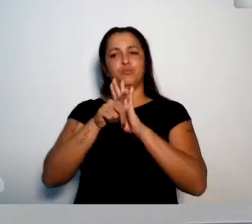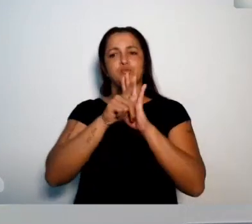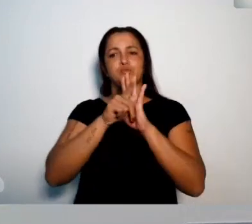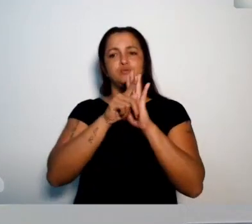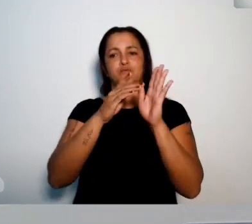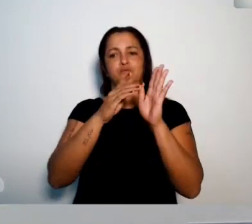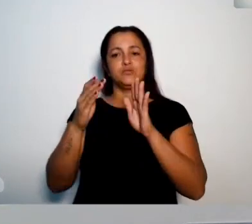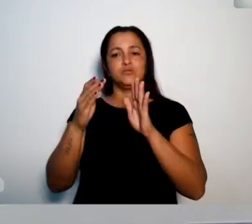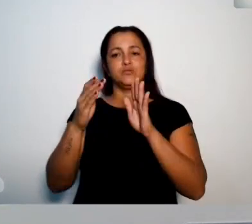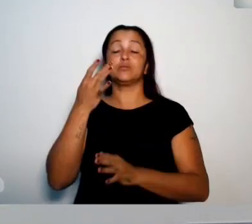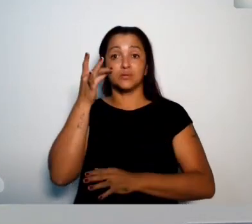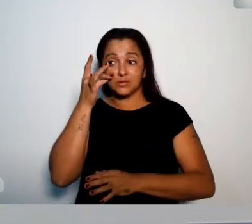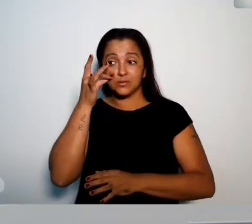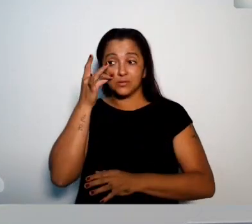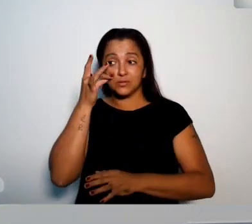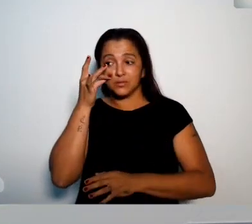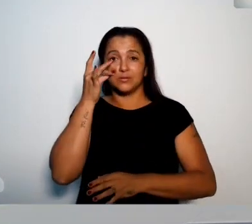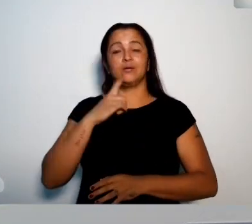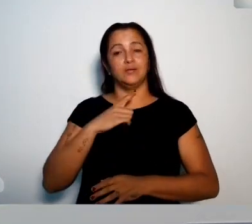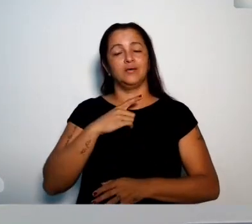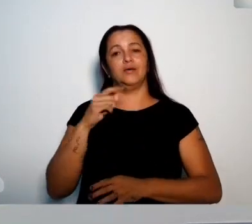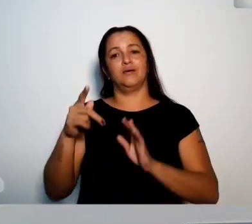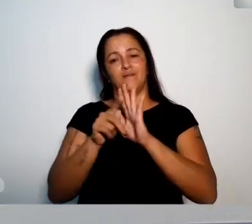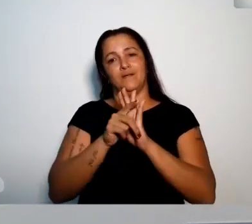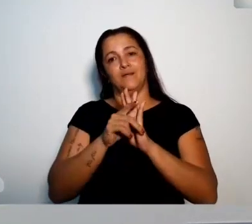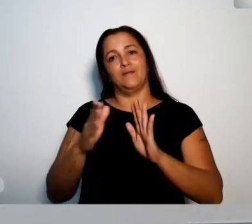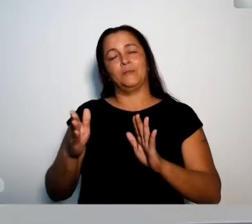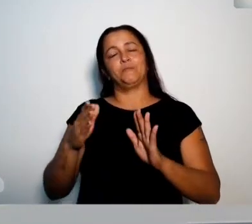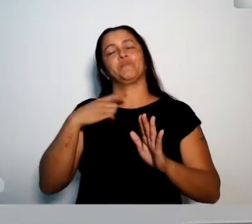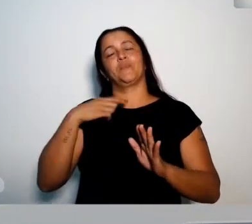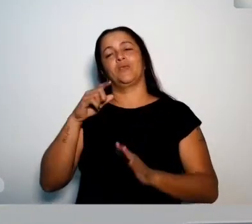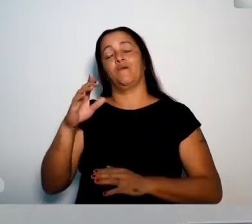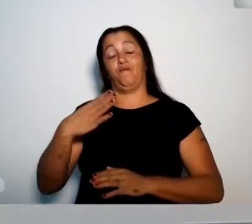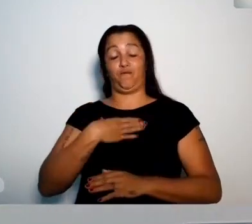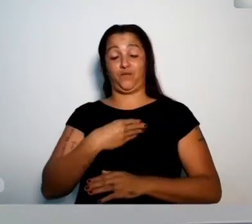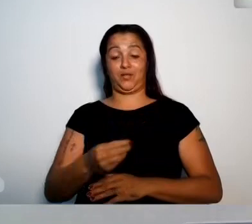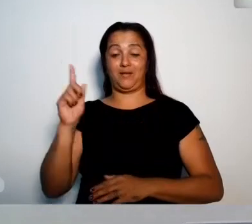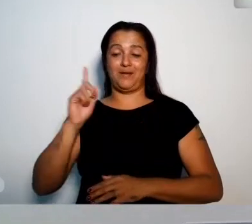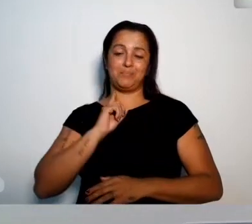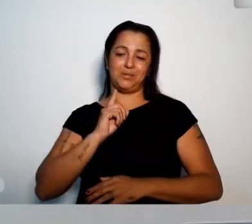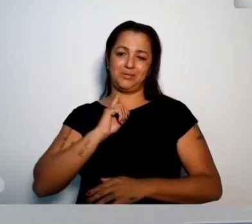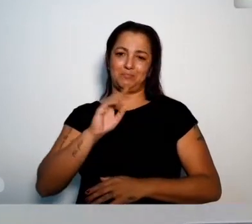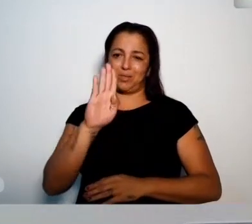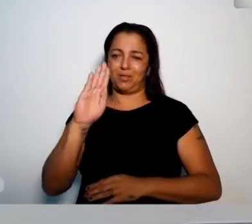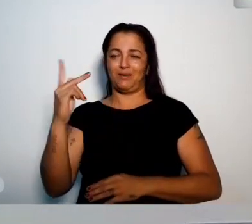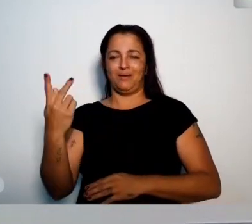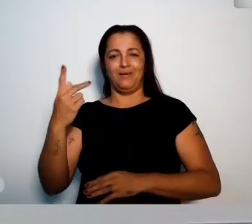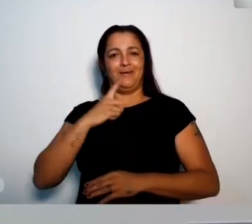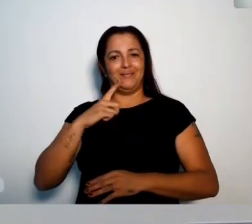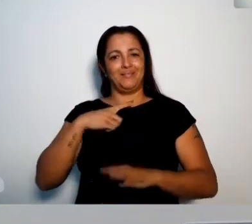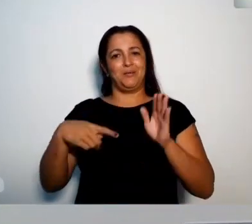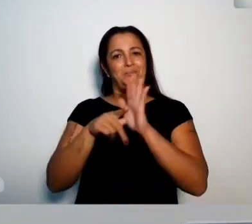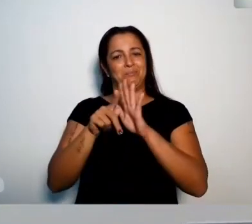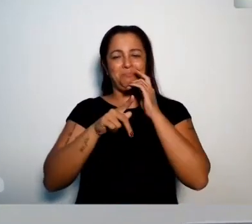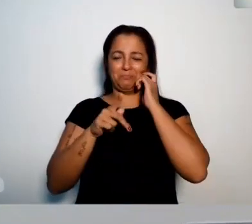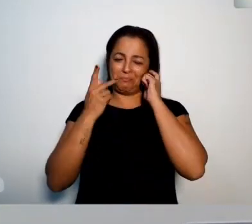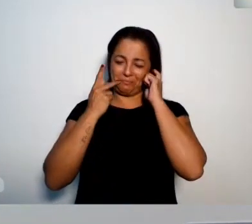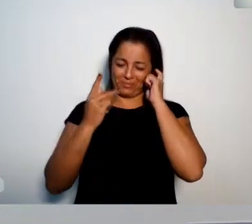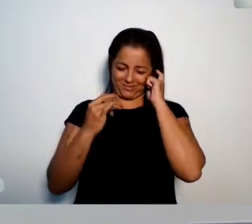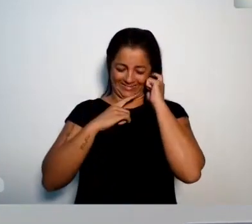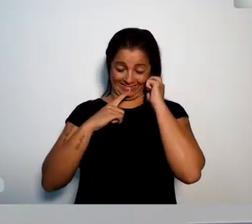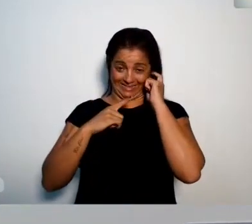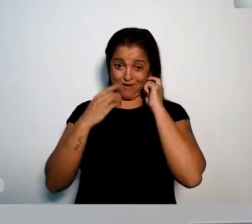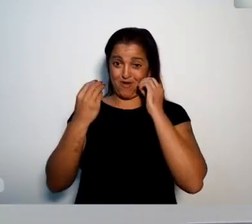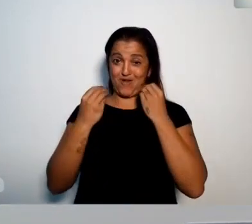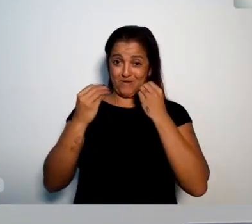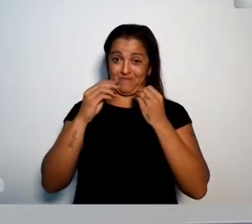me cobrou ontem, meu filho mora em Belo Horizonte, fazendo faculdade lá. Pai, o senhor vai votar aqui, como que o senhor vai votar esse projeto?